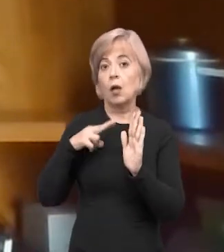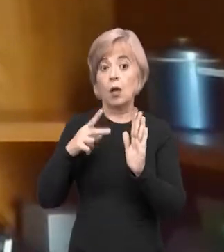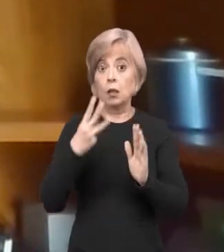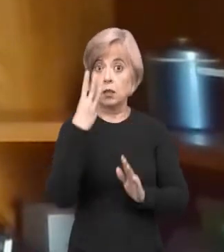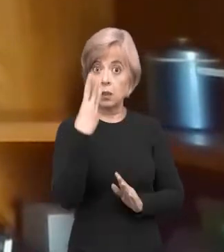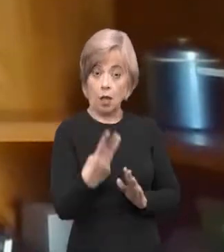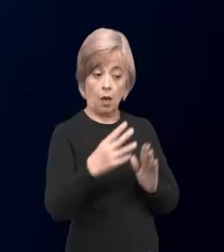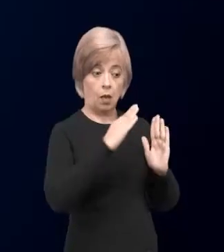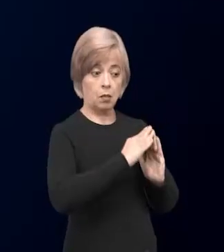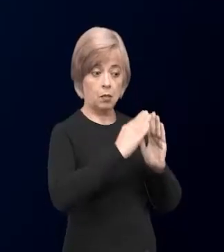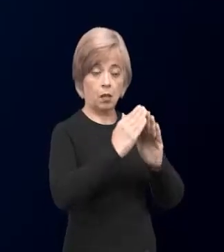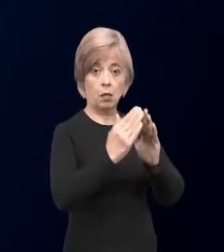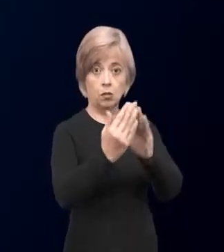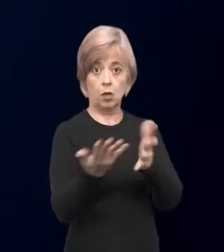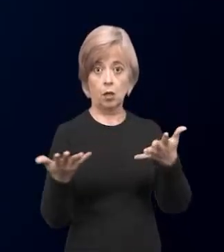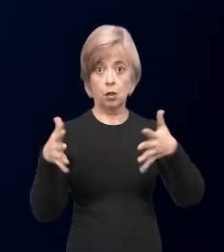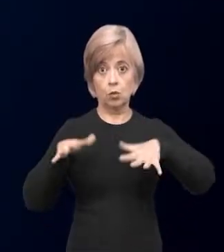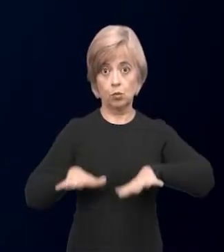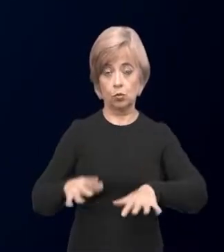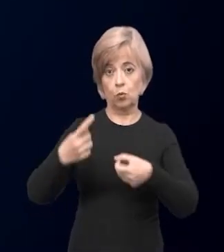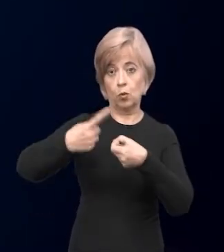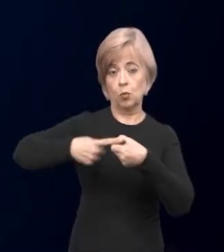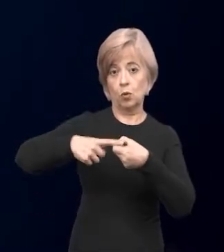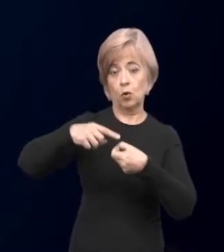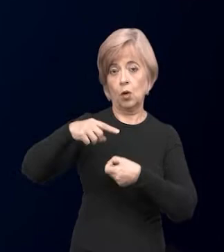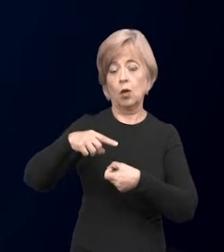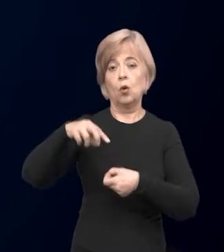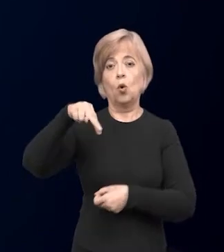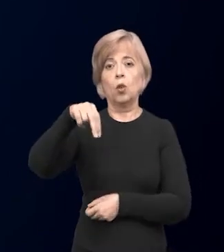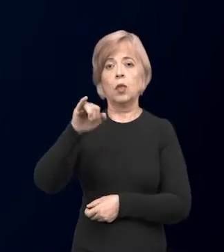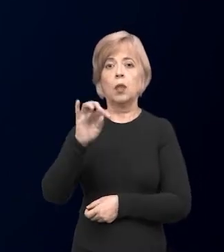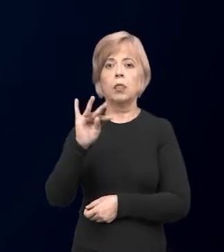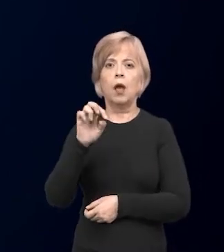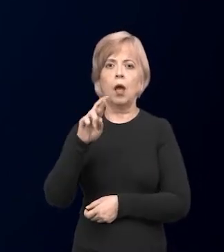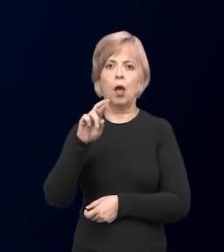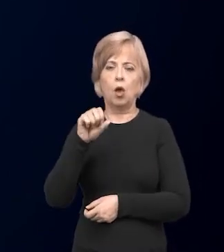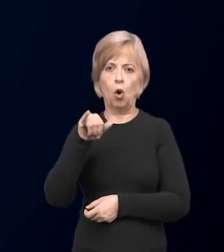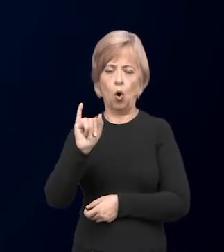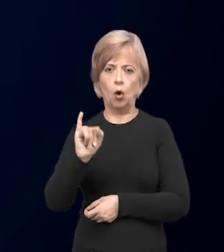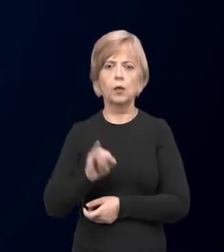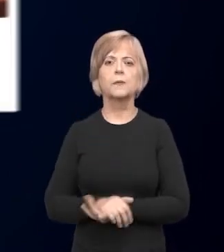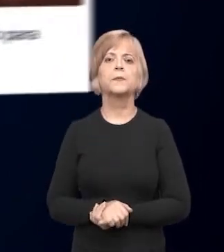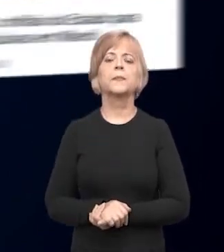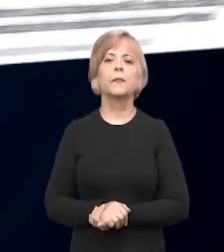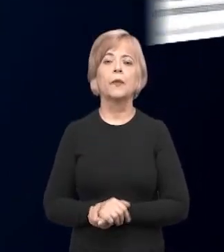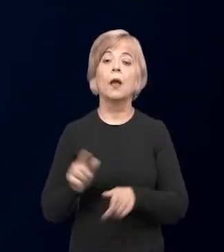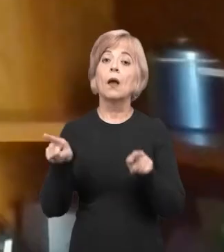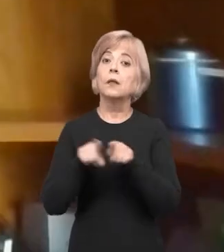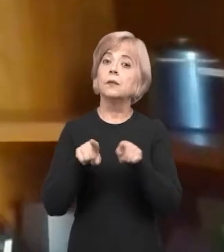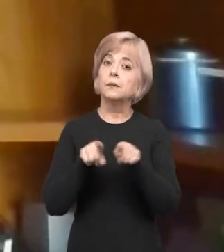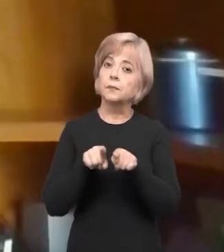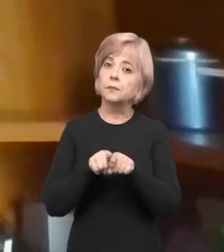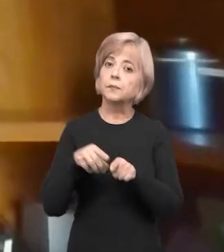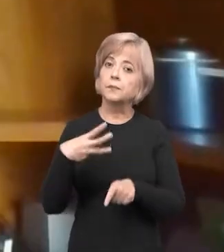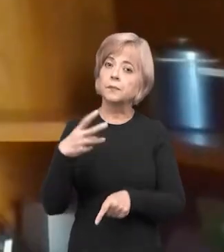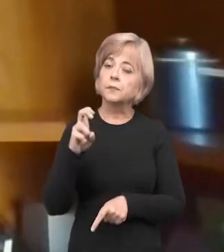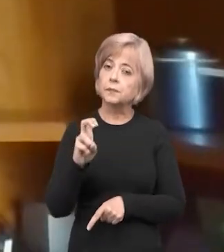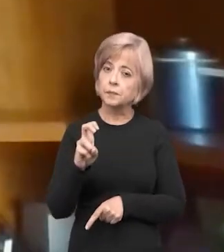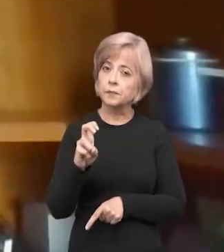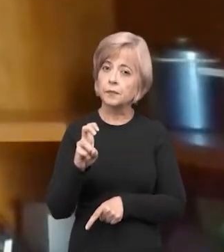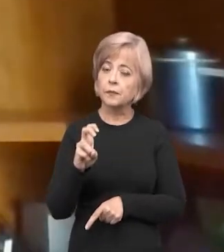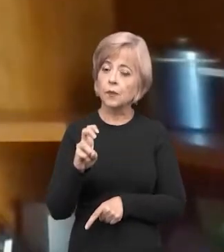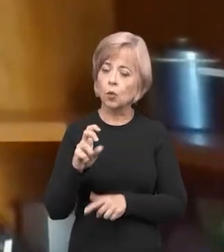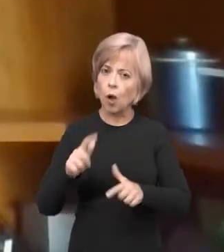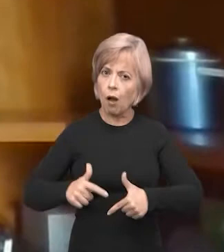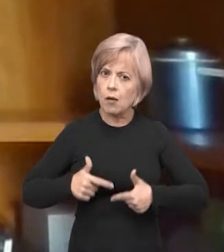3 residências inclusivas no município de Niterói e ainda 35 ações